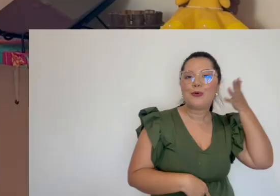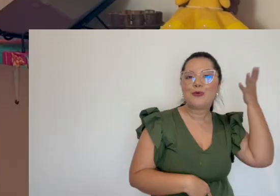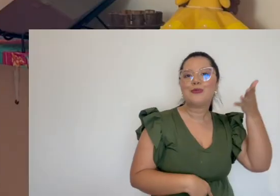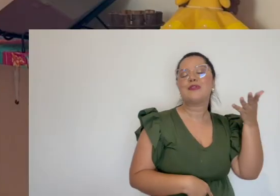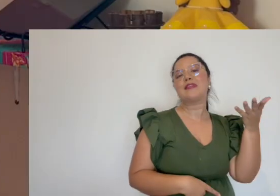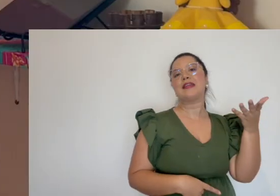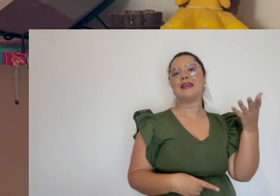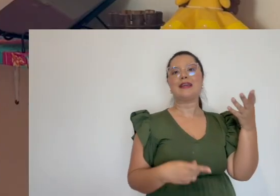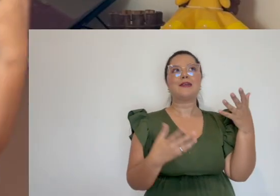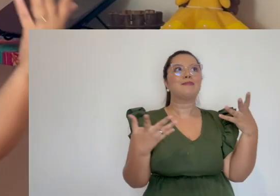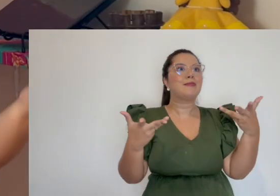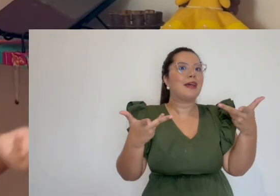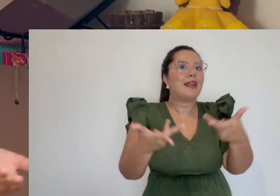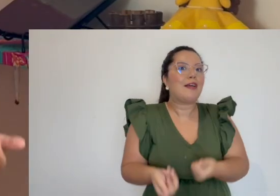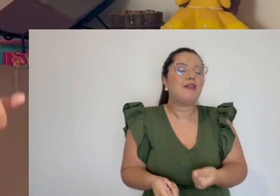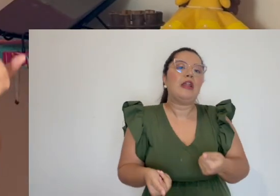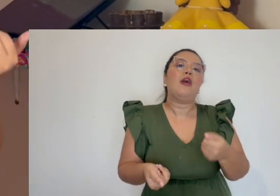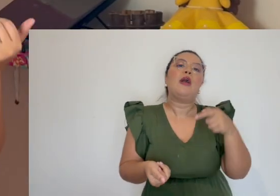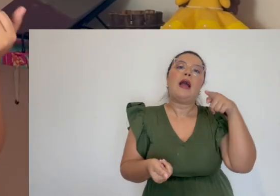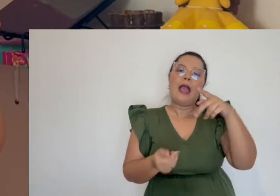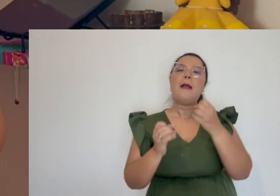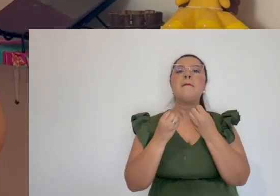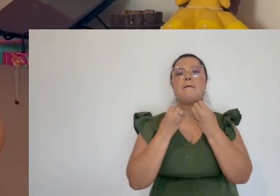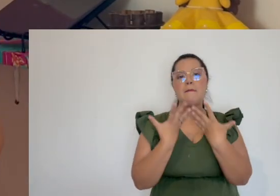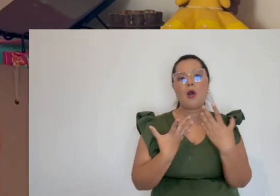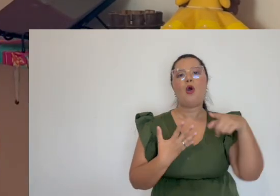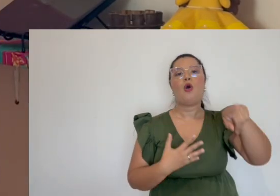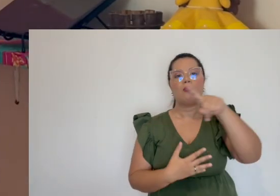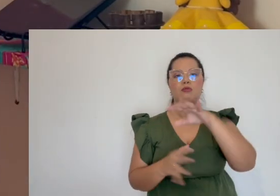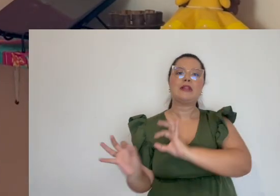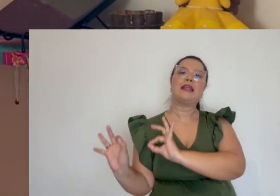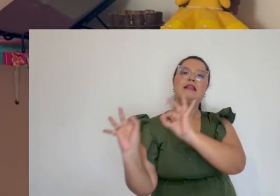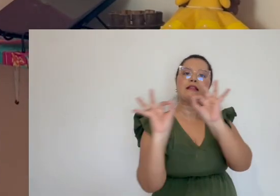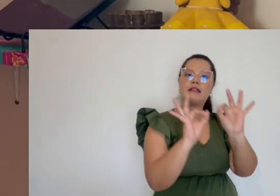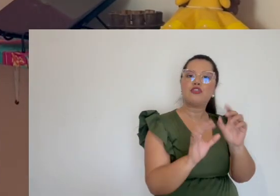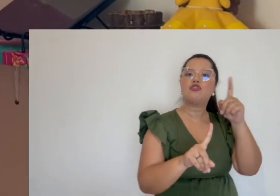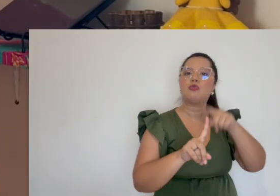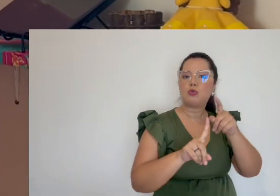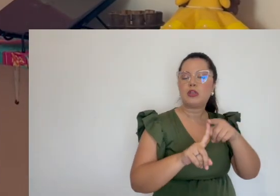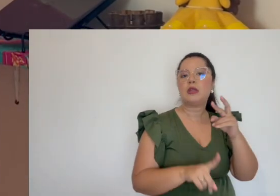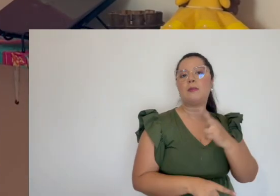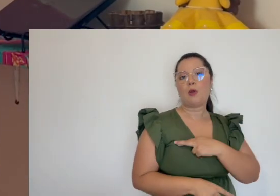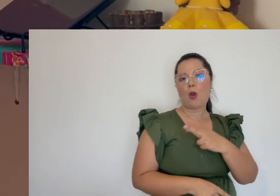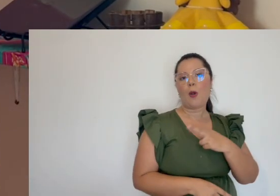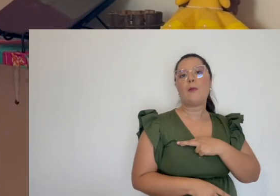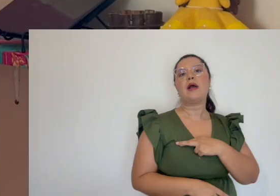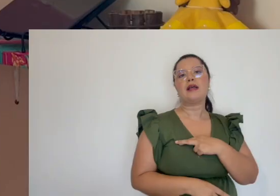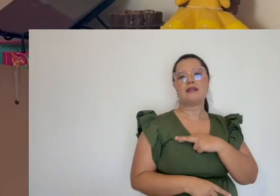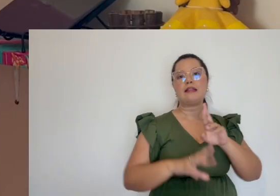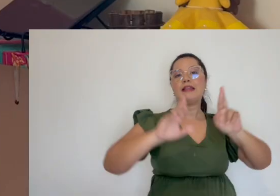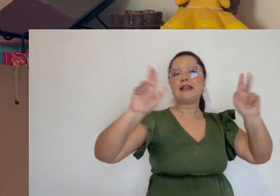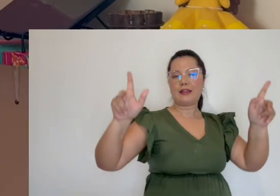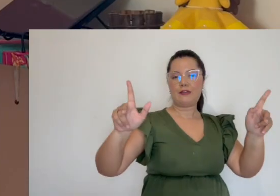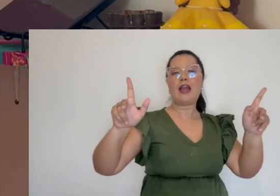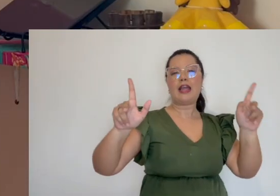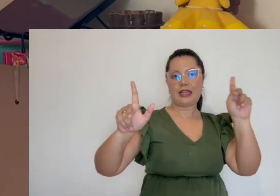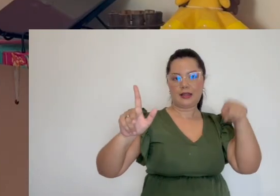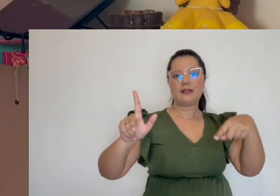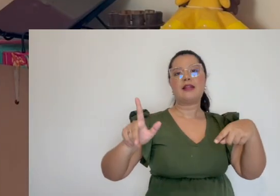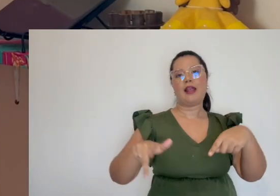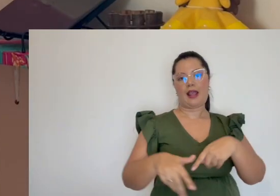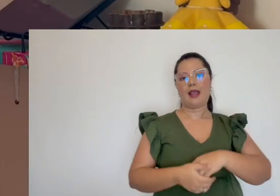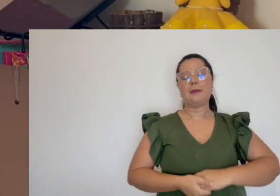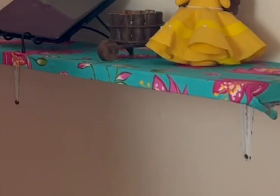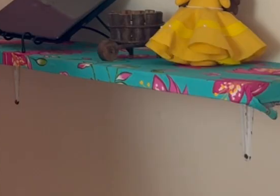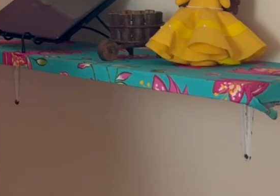uma ambientação em geral ali no século XIX. Então, vale a pena, se você não conhece esse tipo de romance, vale